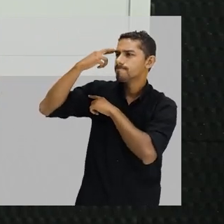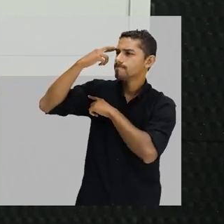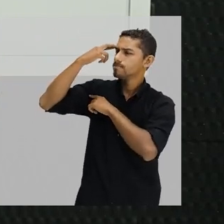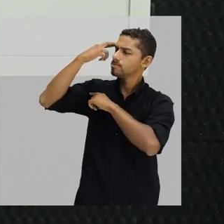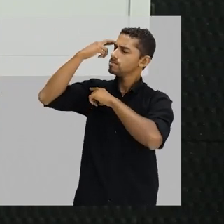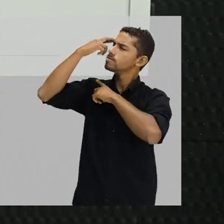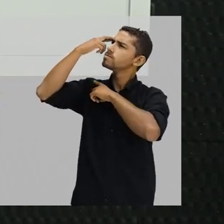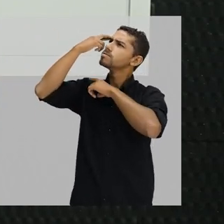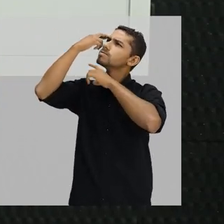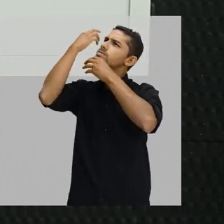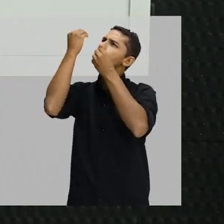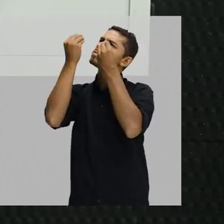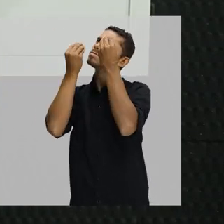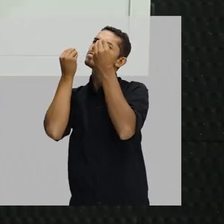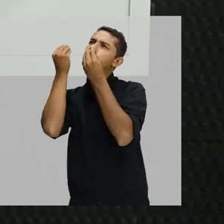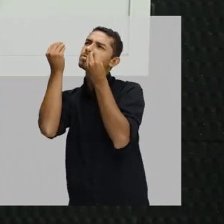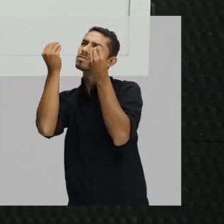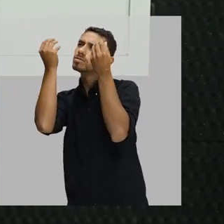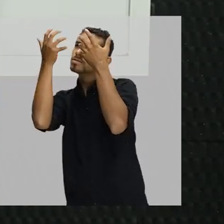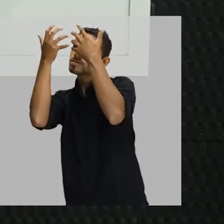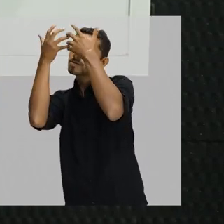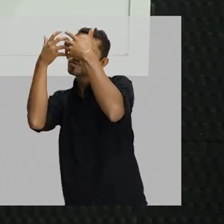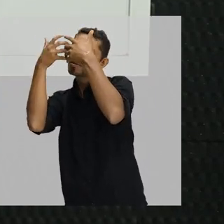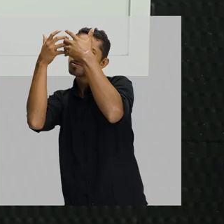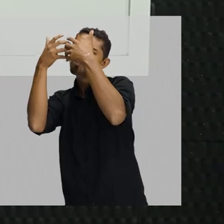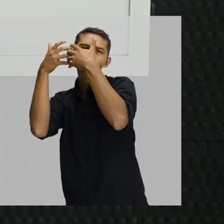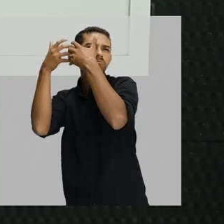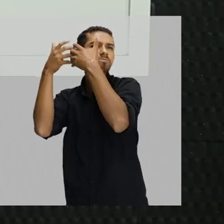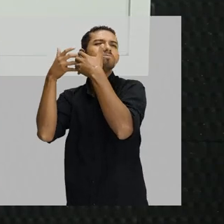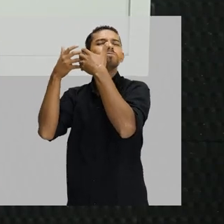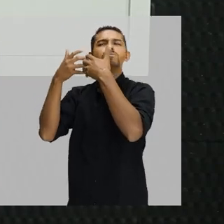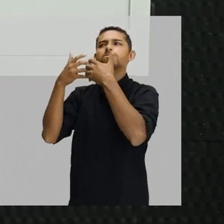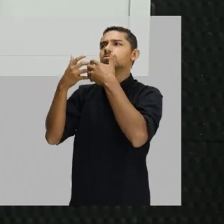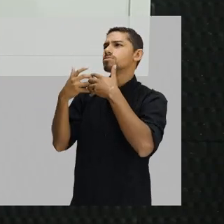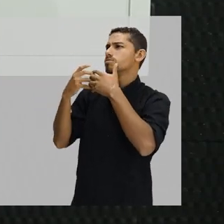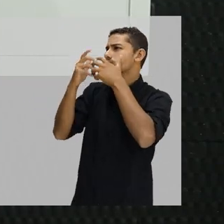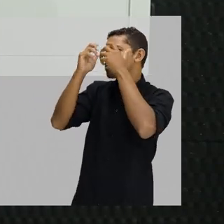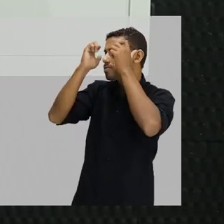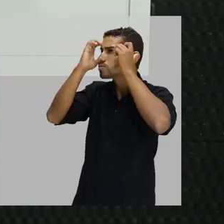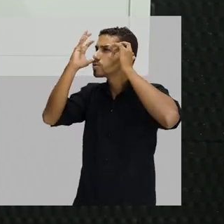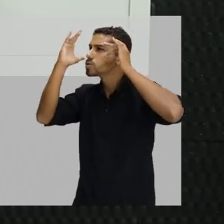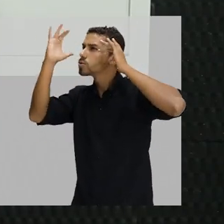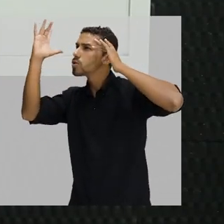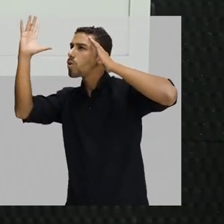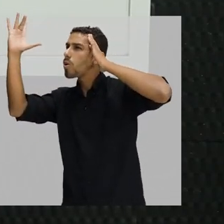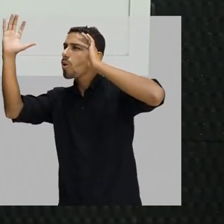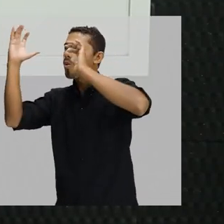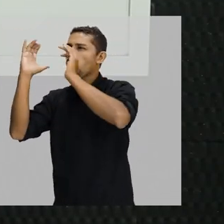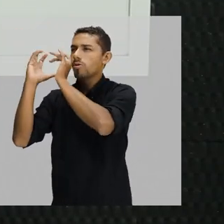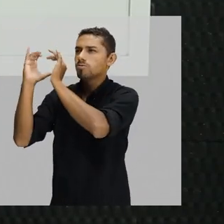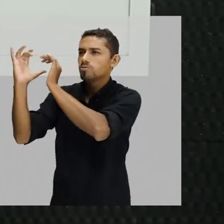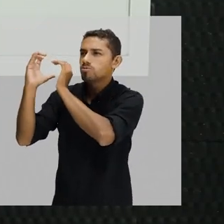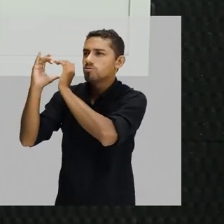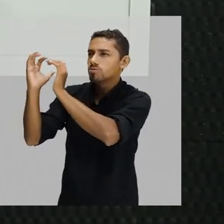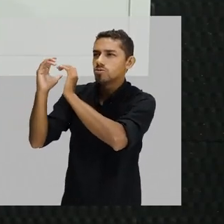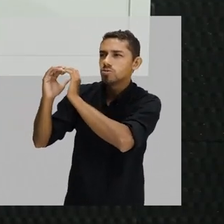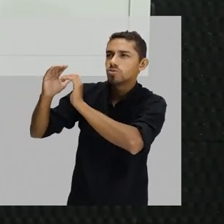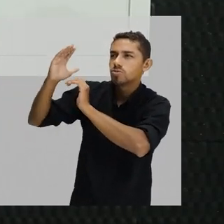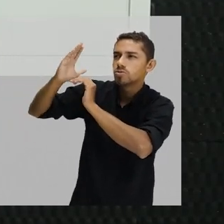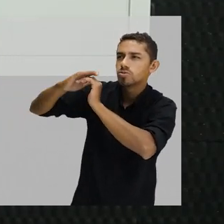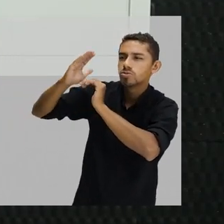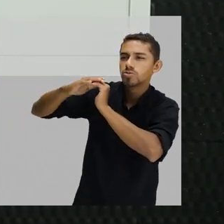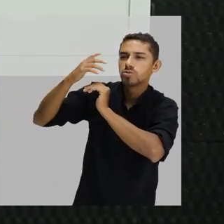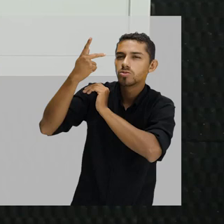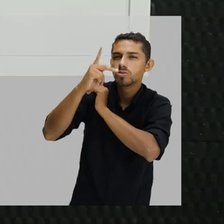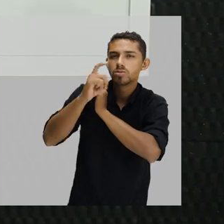ética é capaz de fazer, uma reflexão sobre a nossa ação. Olha só, até mesmo no senso comum, você já percebeu isso aqui, com certeza, se não percebeu, vai